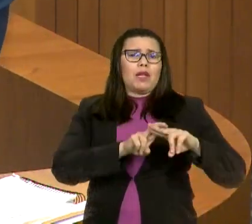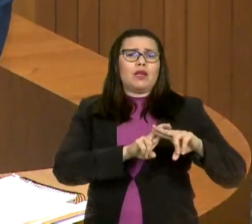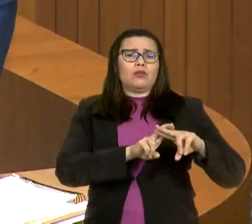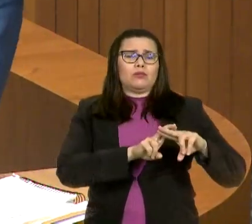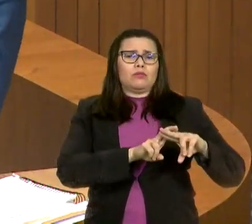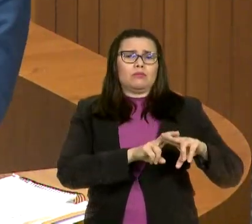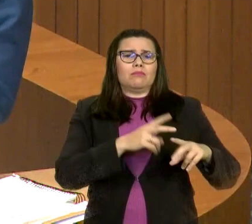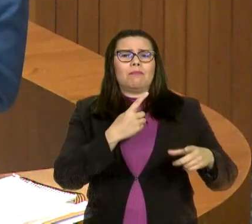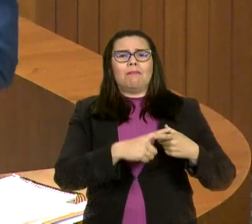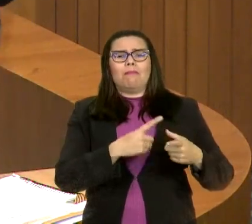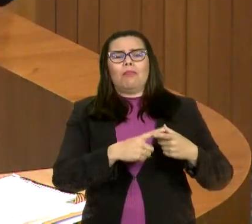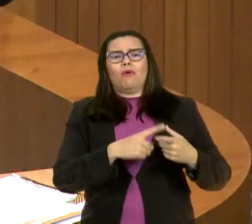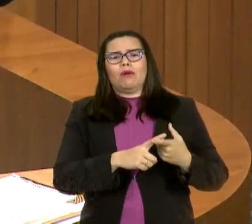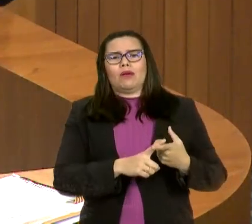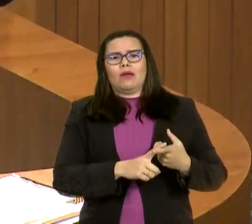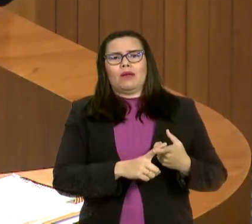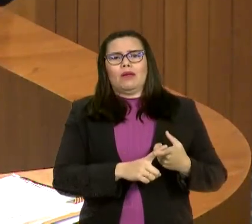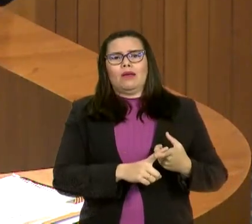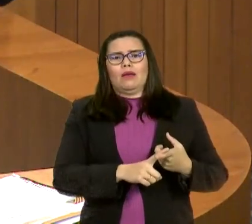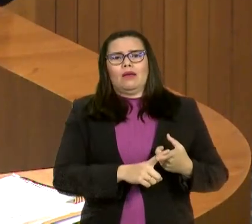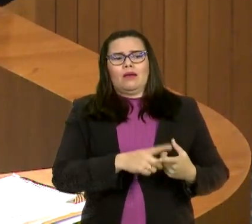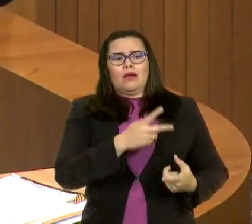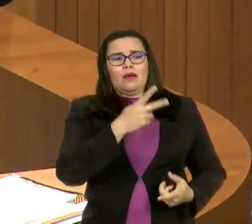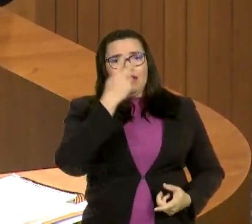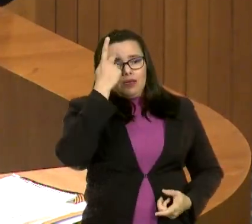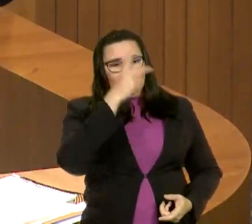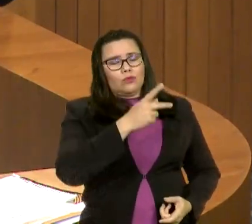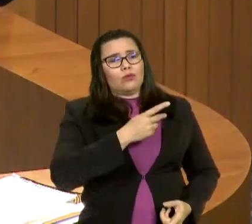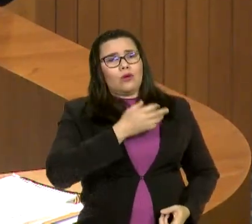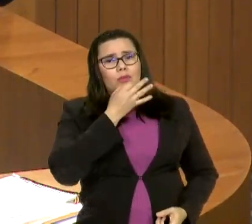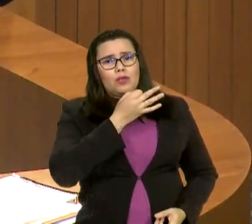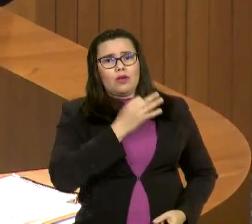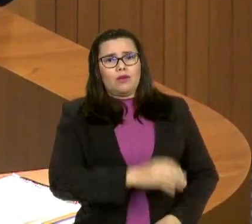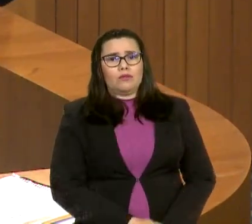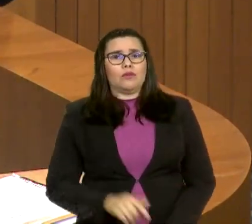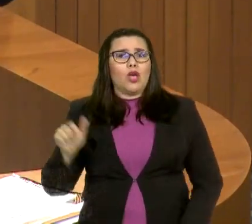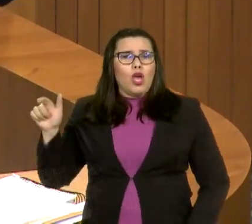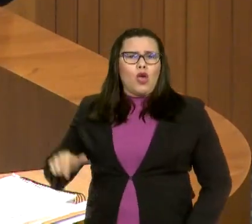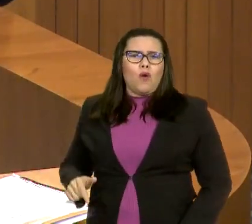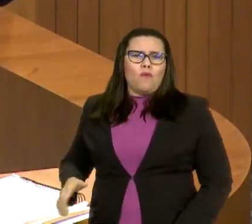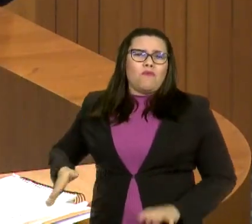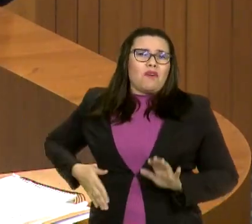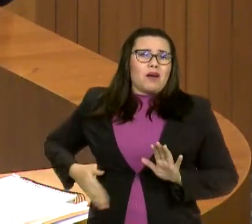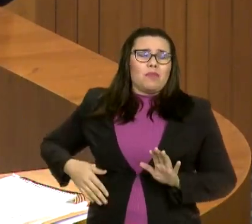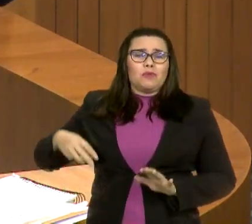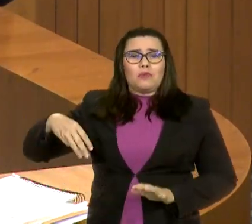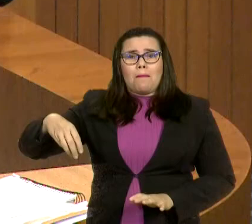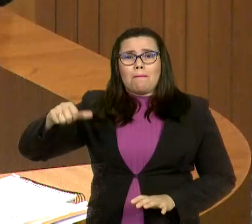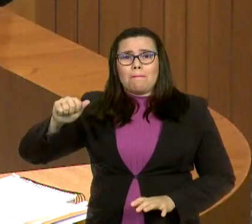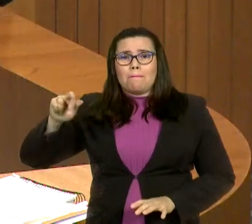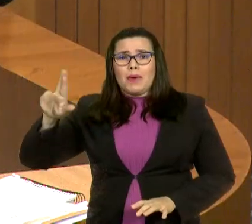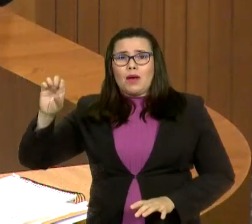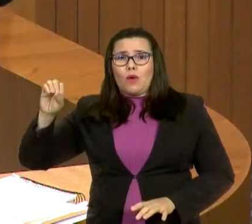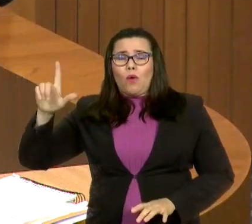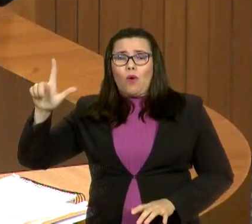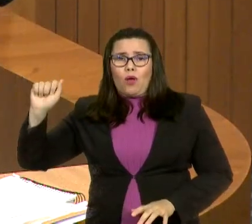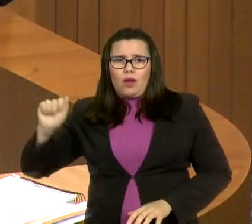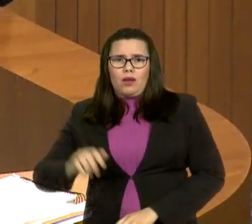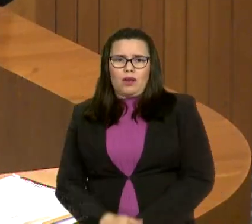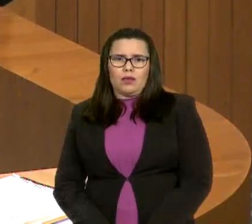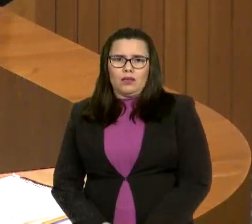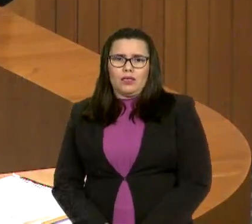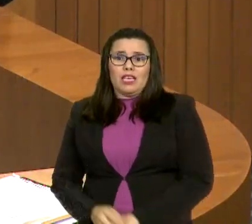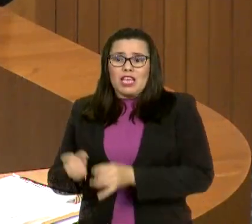Marcola pode processar um deputado por crime de opinião no STF. A PGR, o